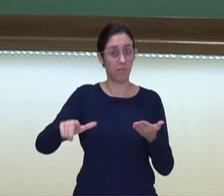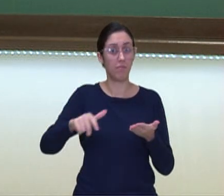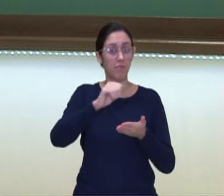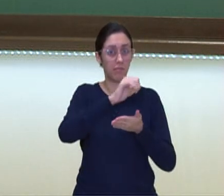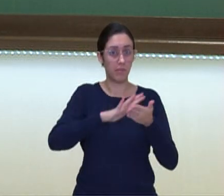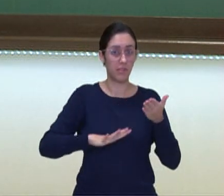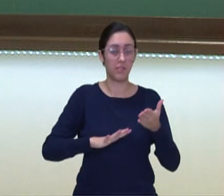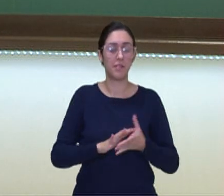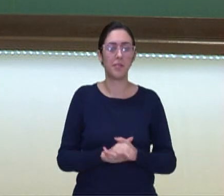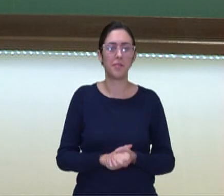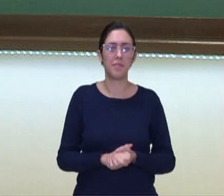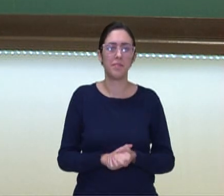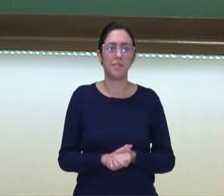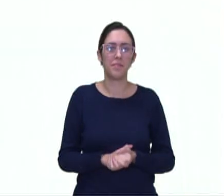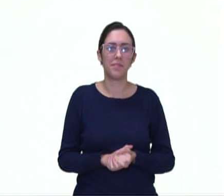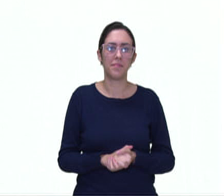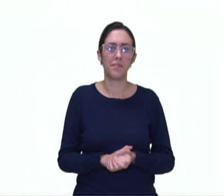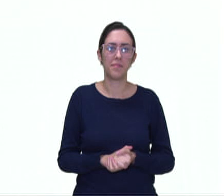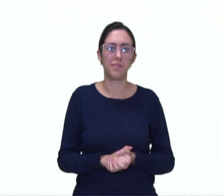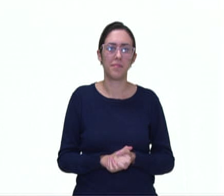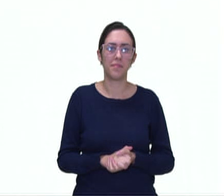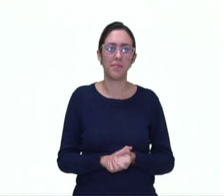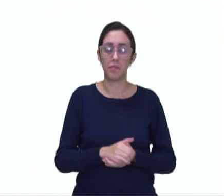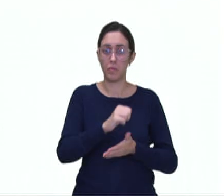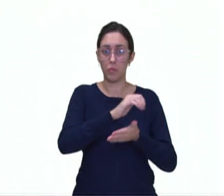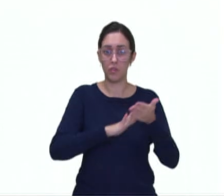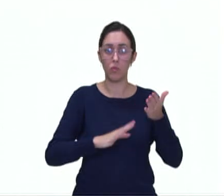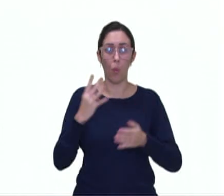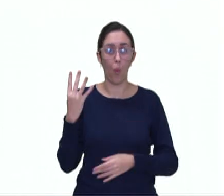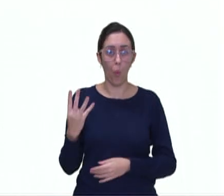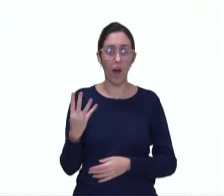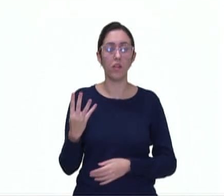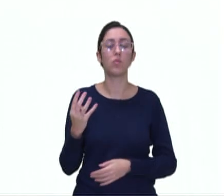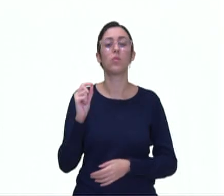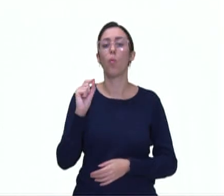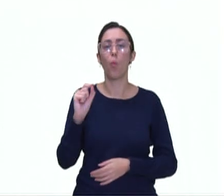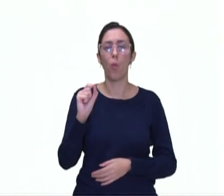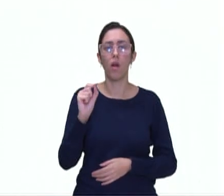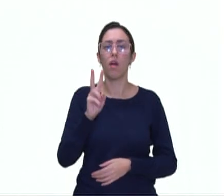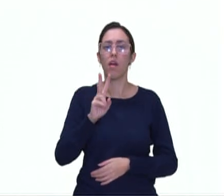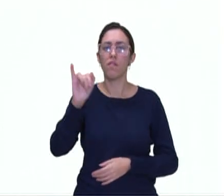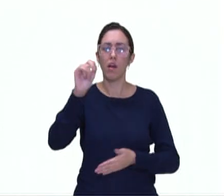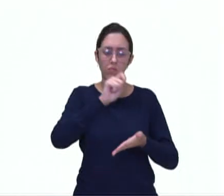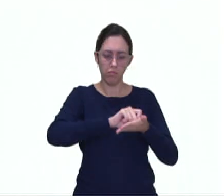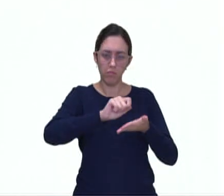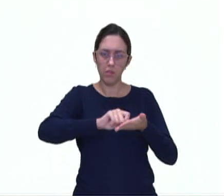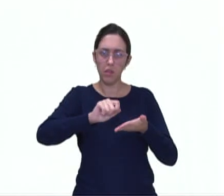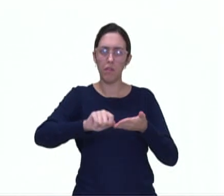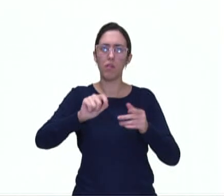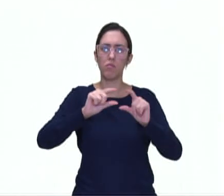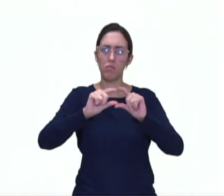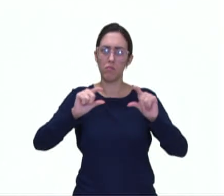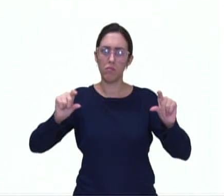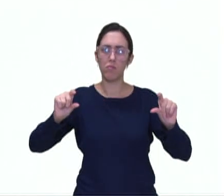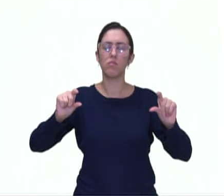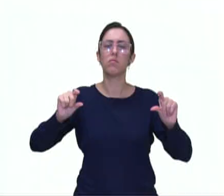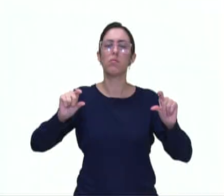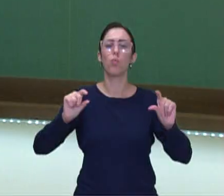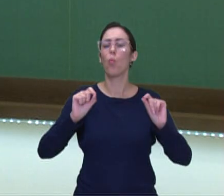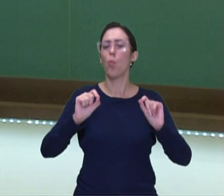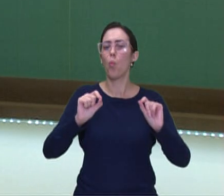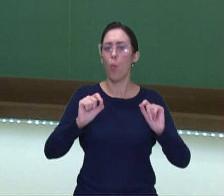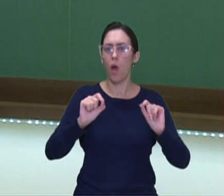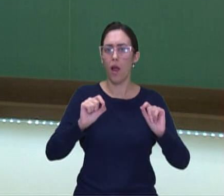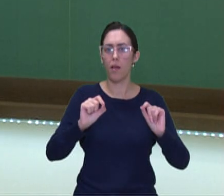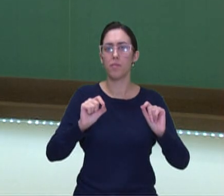exercício. No exercício 4, nós vamos escrever as operações de forma sintética. Como assim escrever de forma sintética?